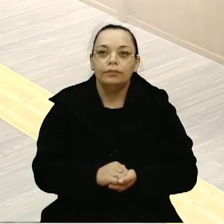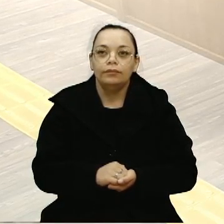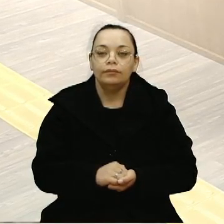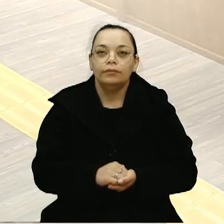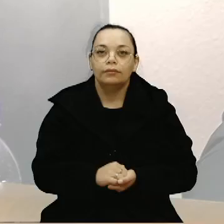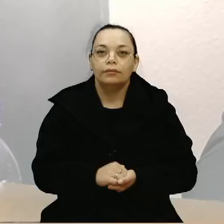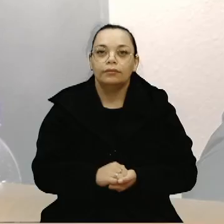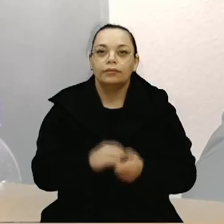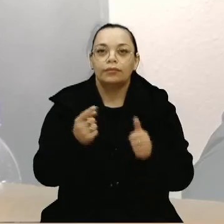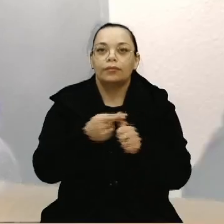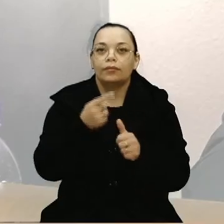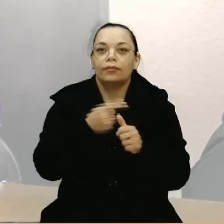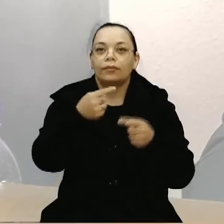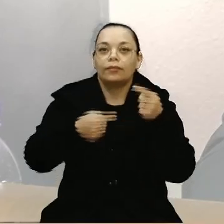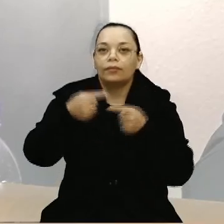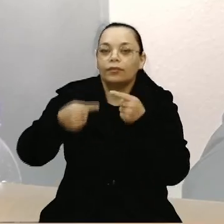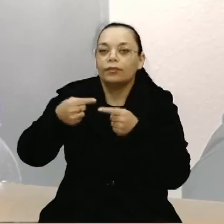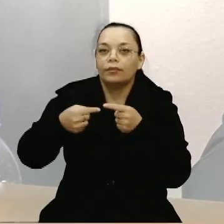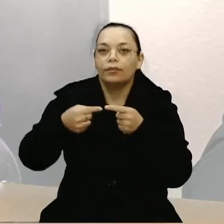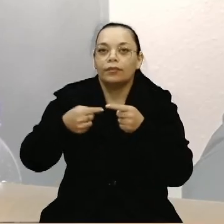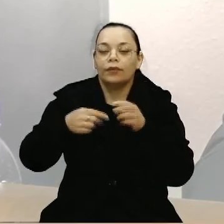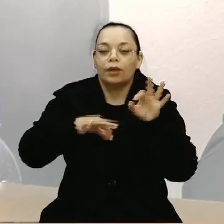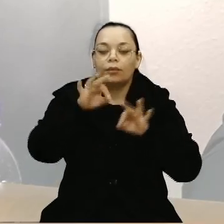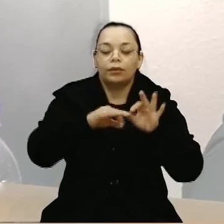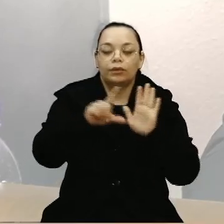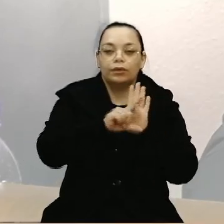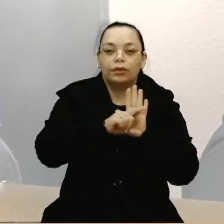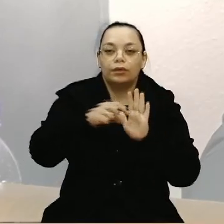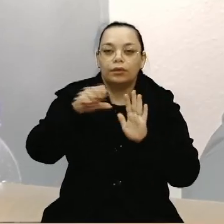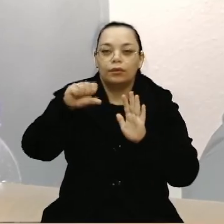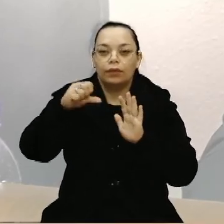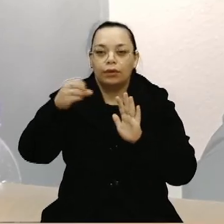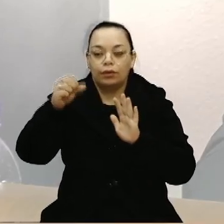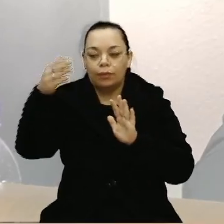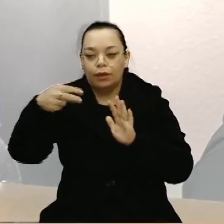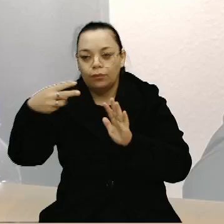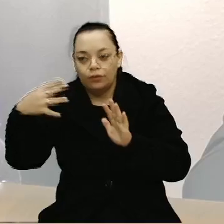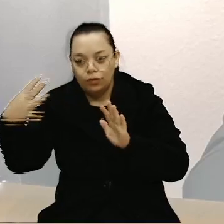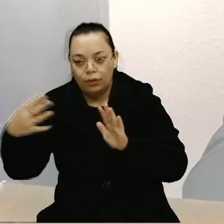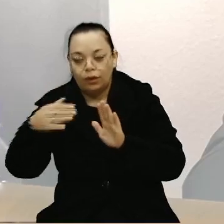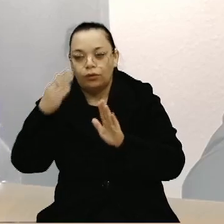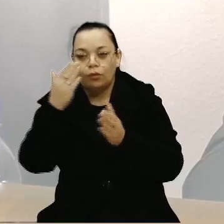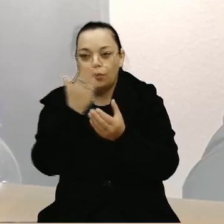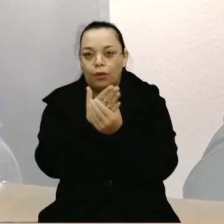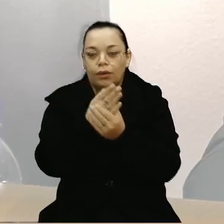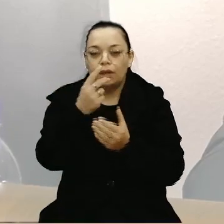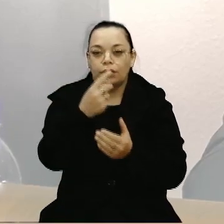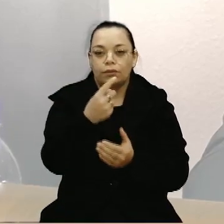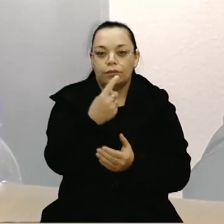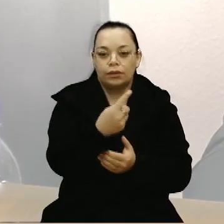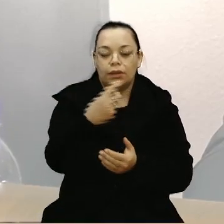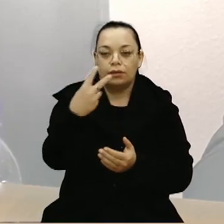Em primeira discussão, o projeto de lei número 98/2024, contido no processo número